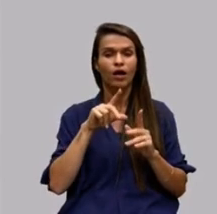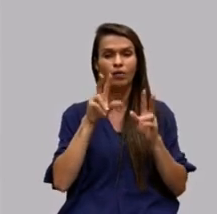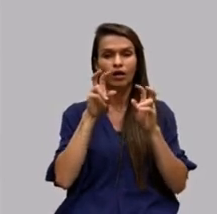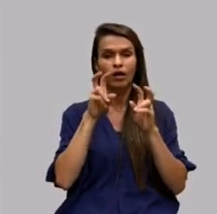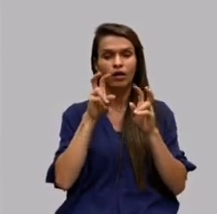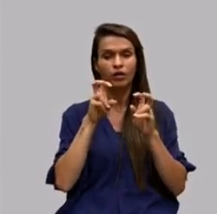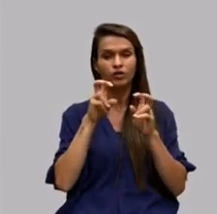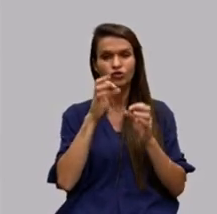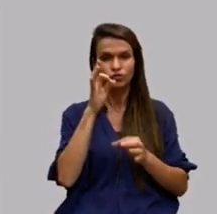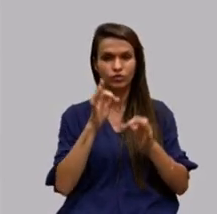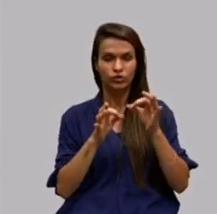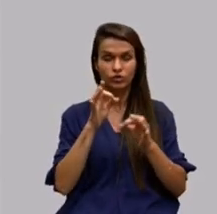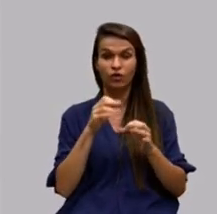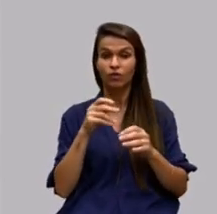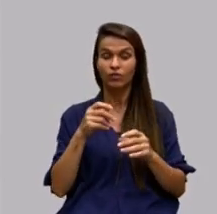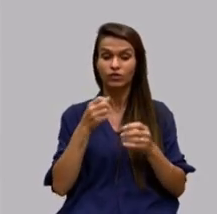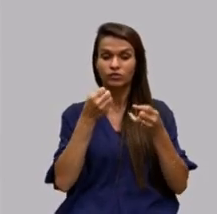ilegalidade, né?